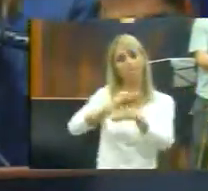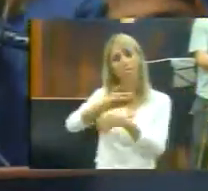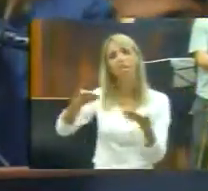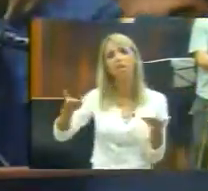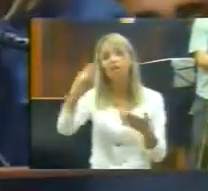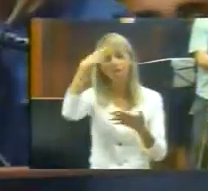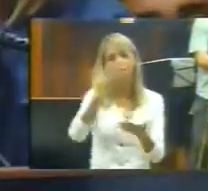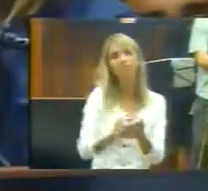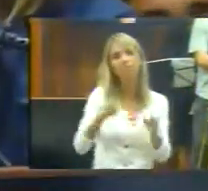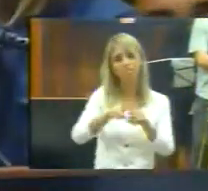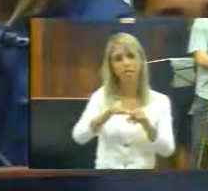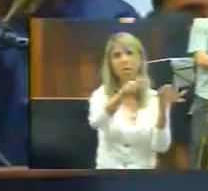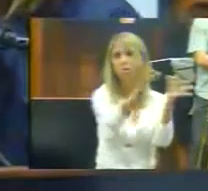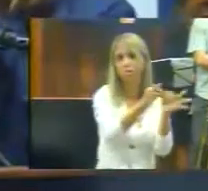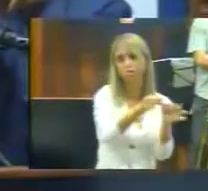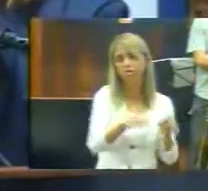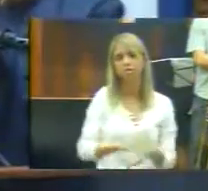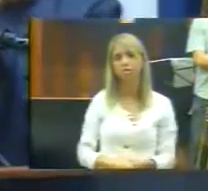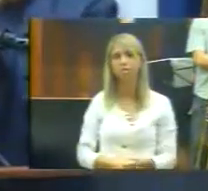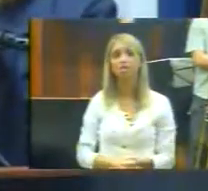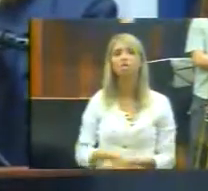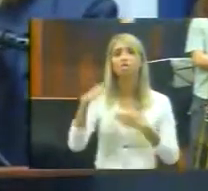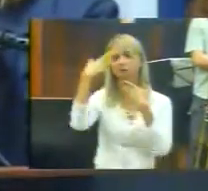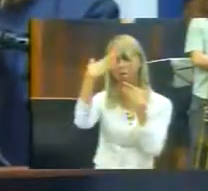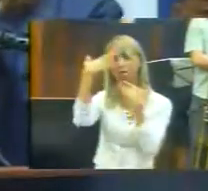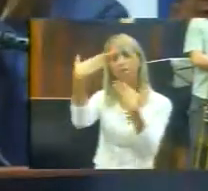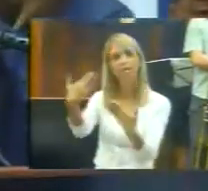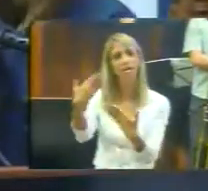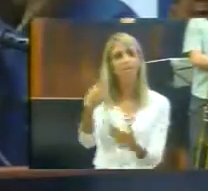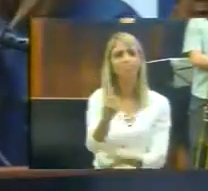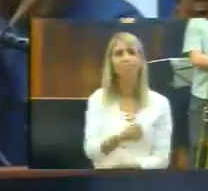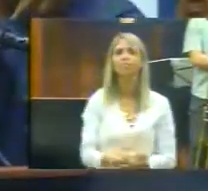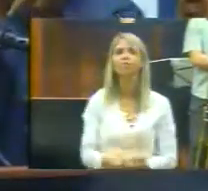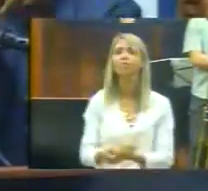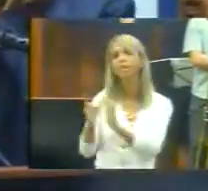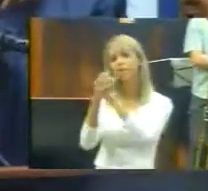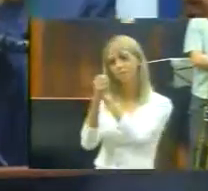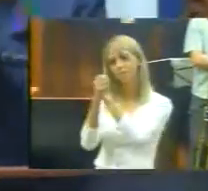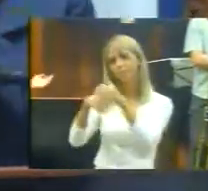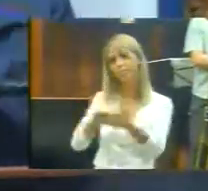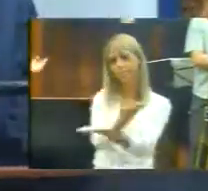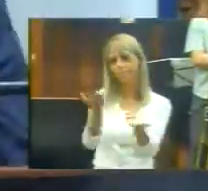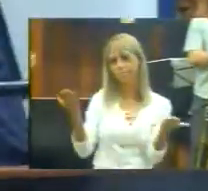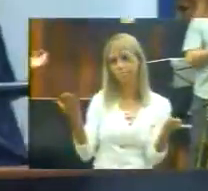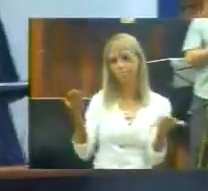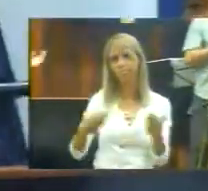está acreditando nesse projeto também. Gente, muito obrigada por tudo. Parabéns a todos vocês.